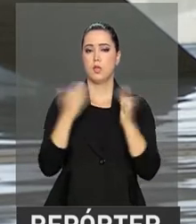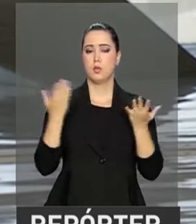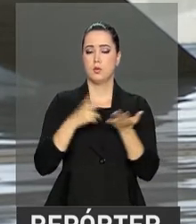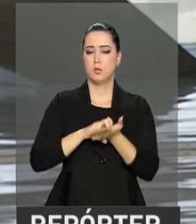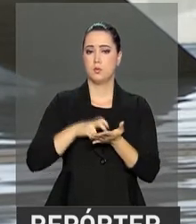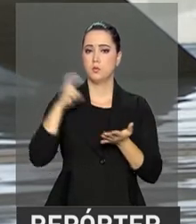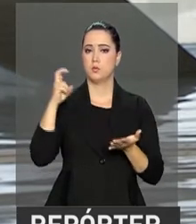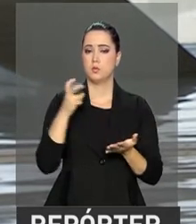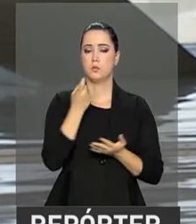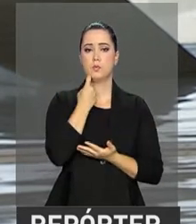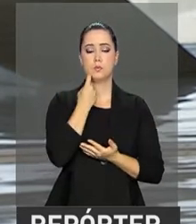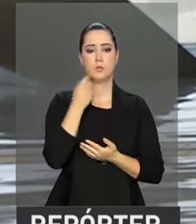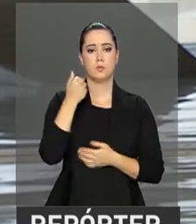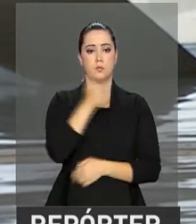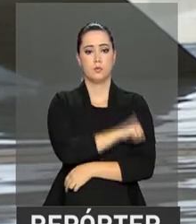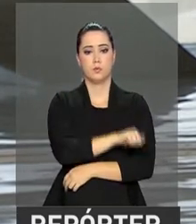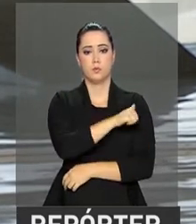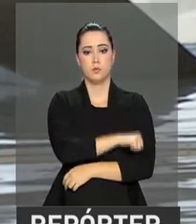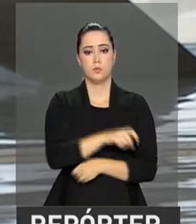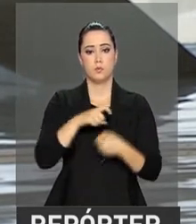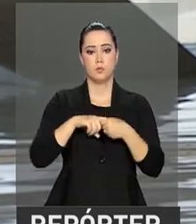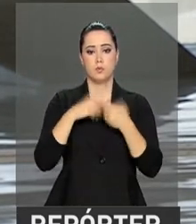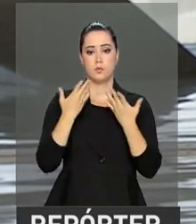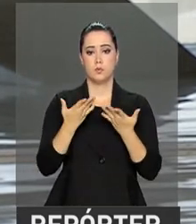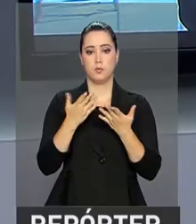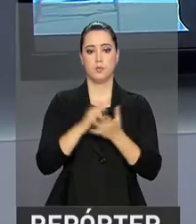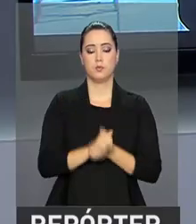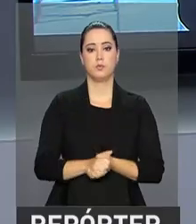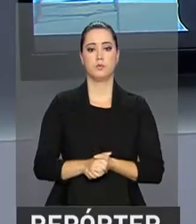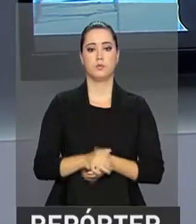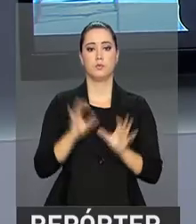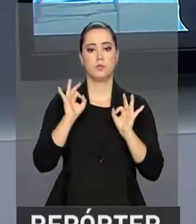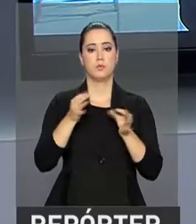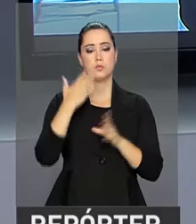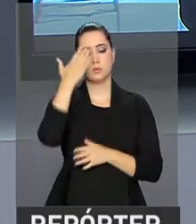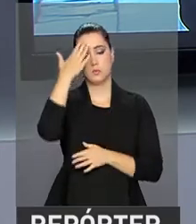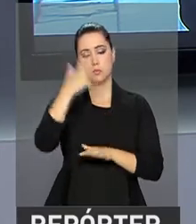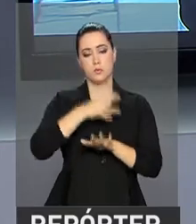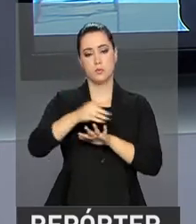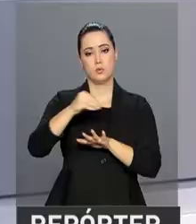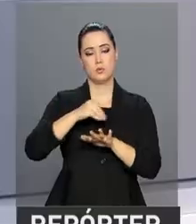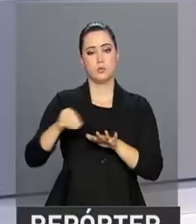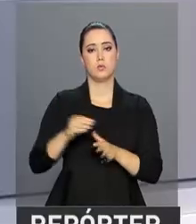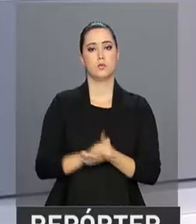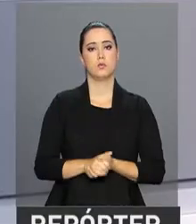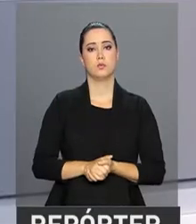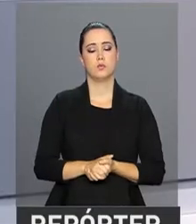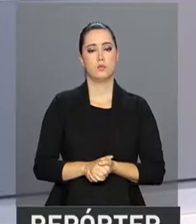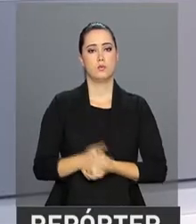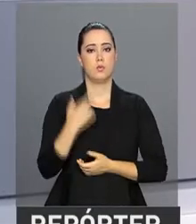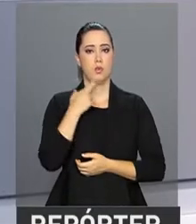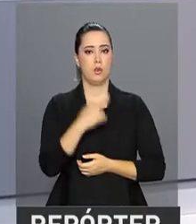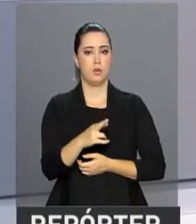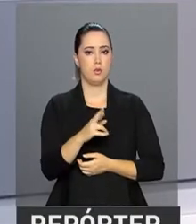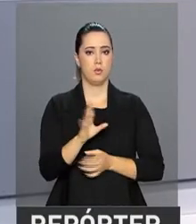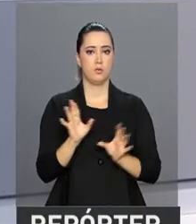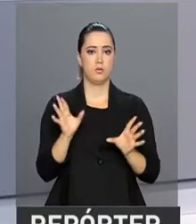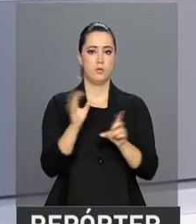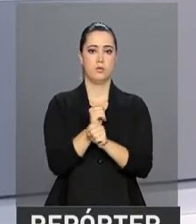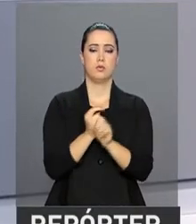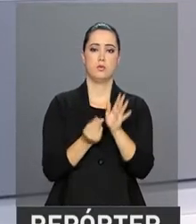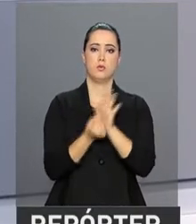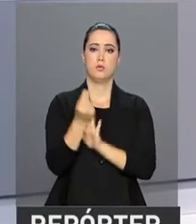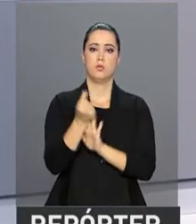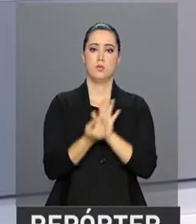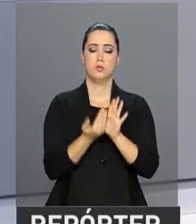sexta feira no rio de janeiro foto com você liga obrigada pelas informações nem o resultado das contas